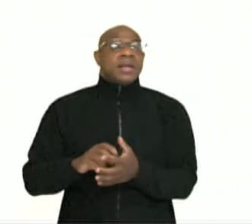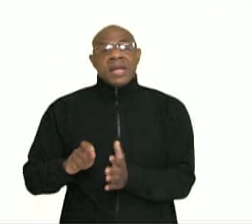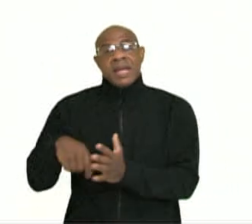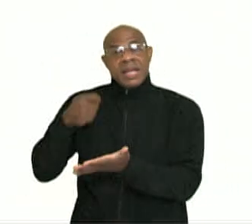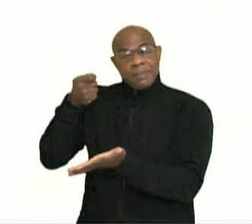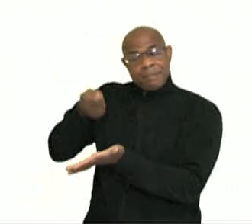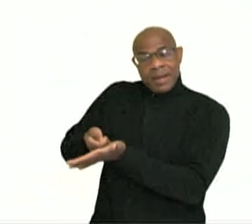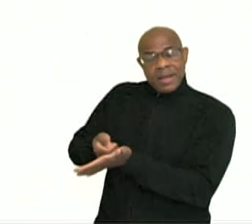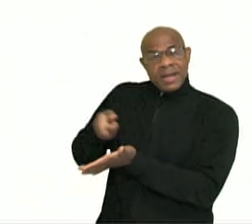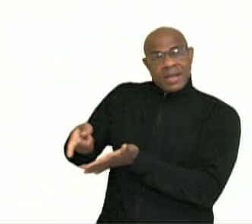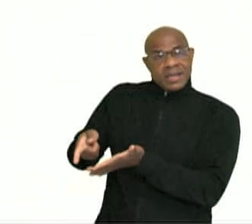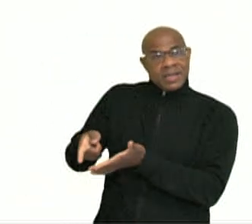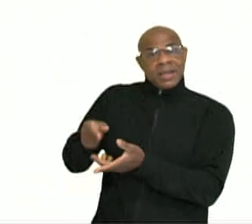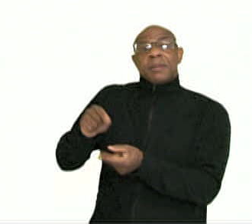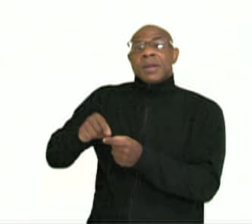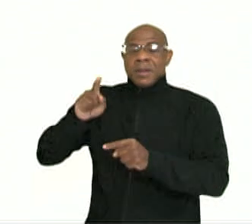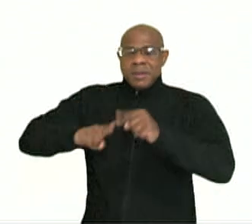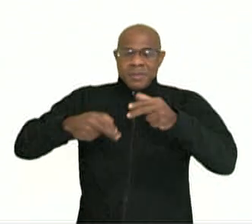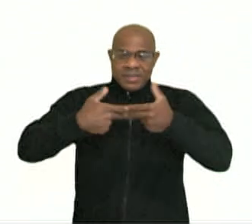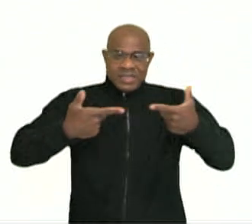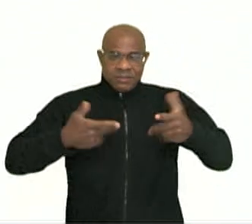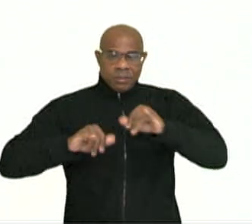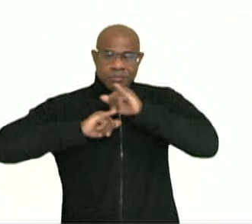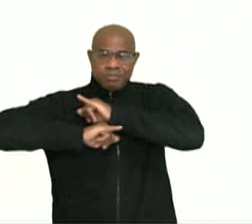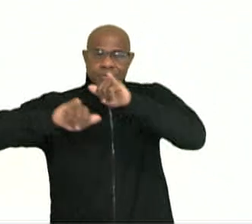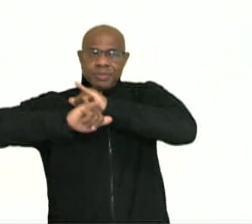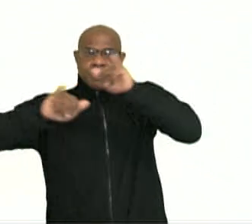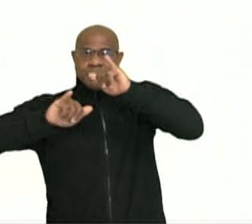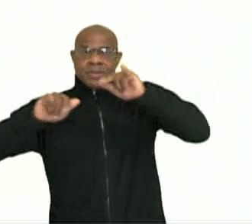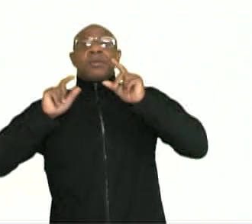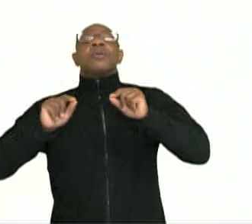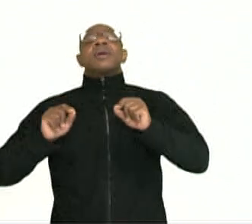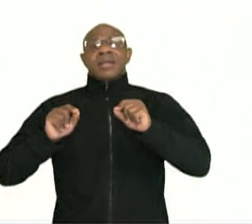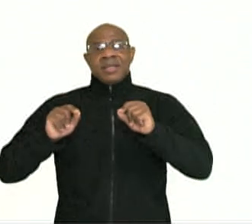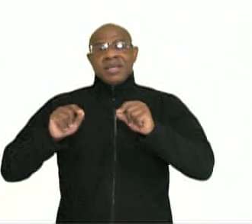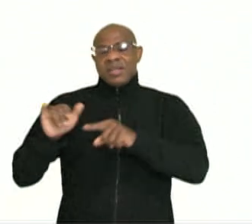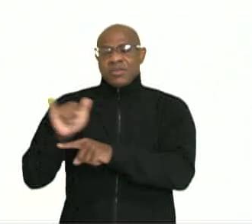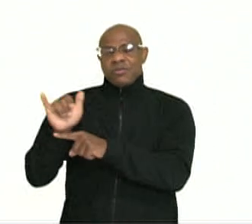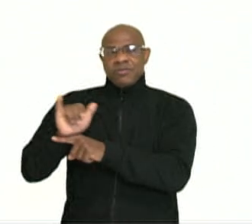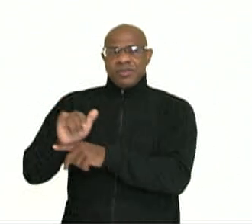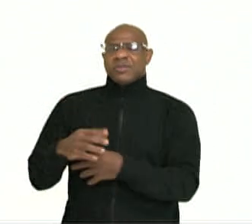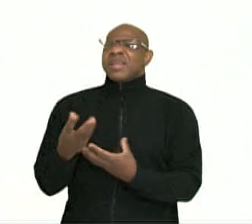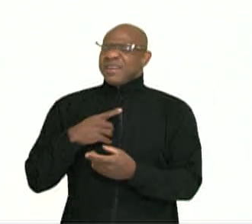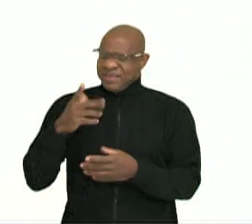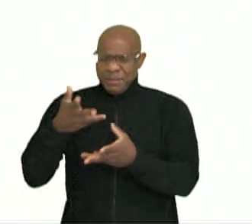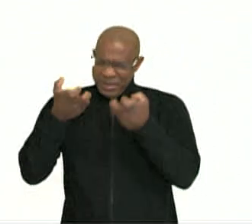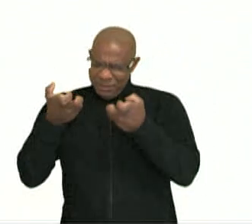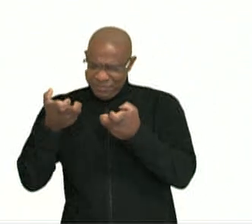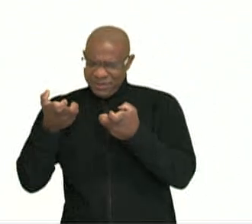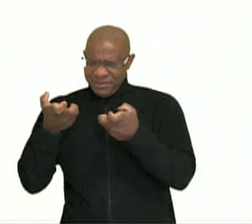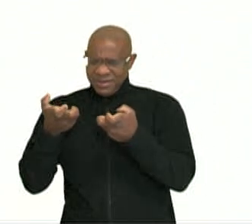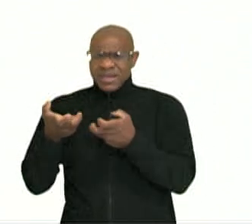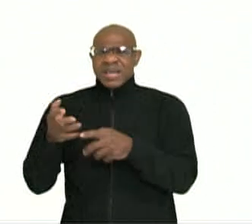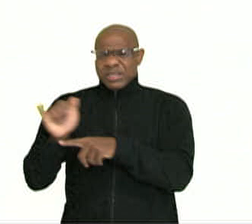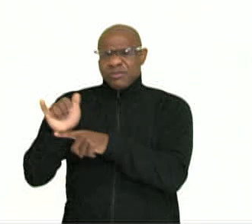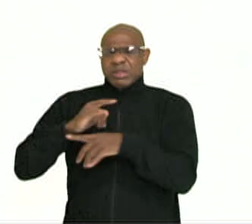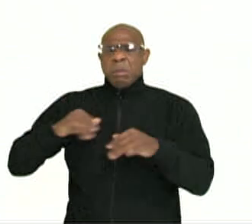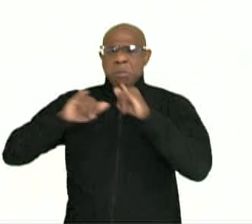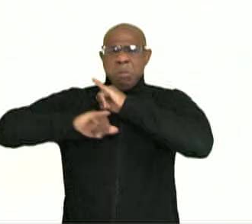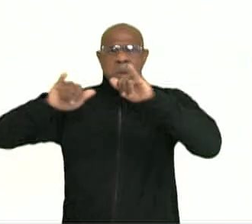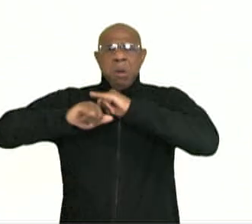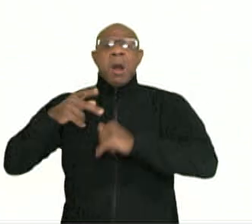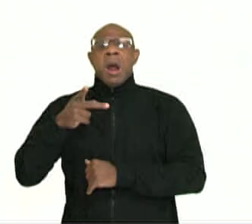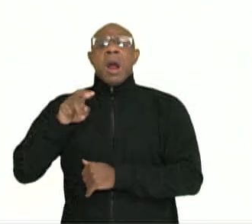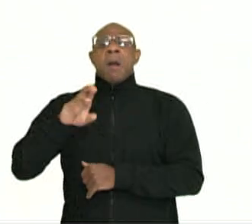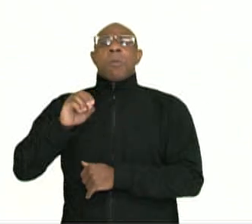para que seus produtos sejam divulgados nos vídeos do YouTube. Você já percebeu quanta propaganda tem no vídeo do YouTube? Não no